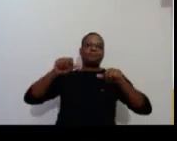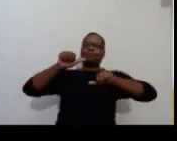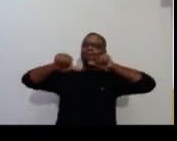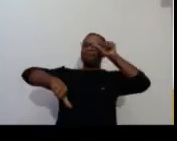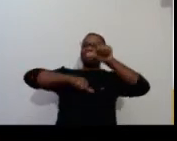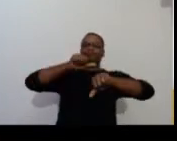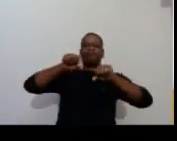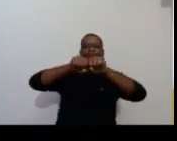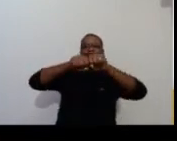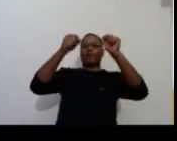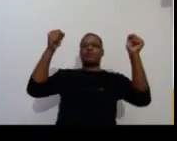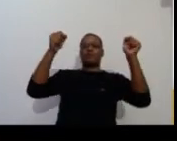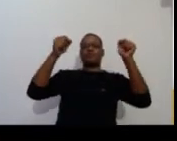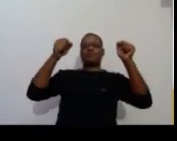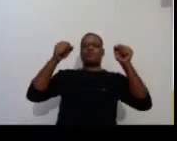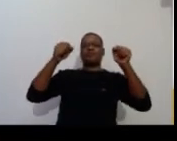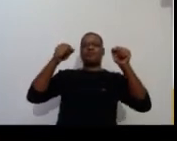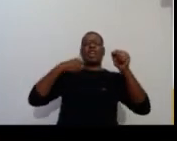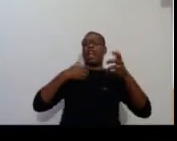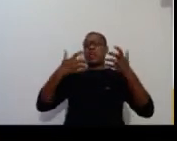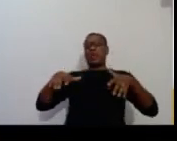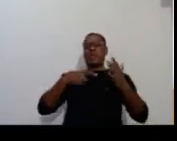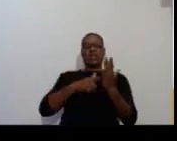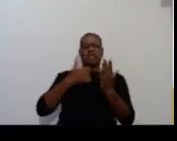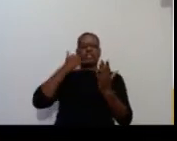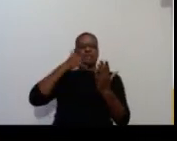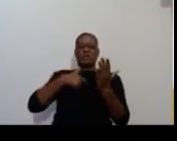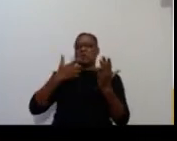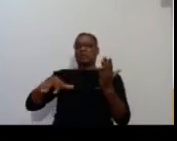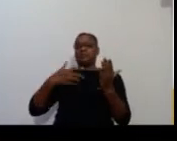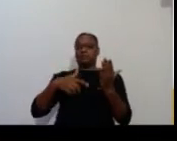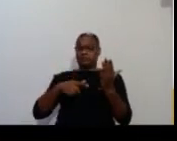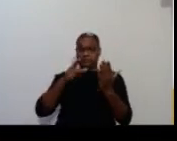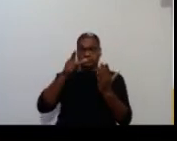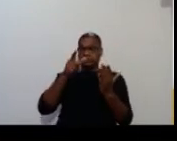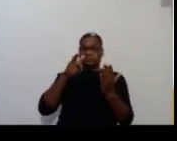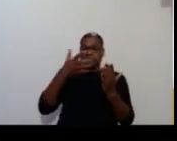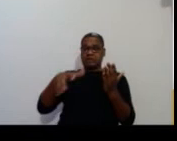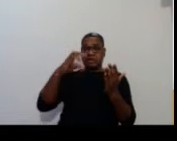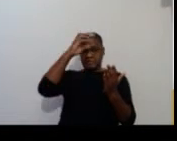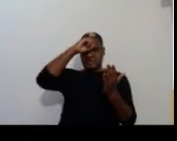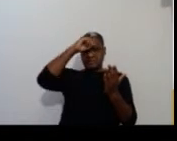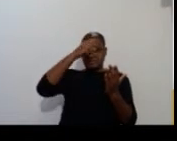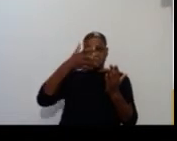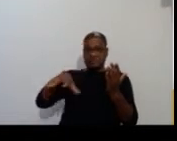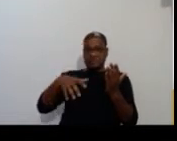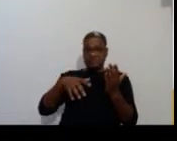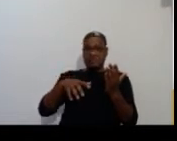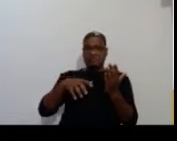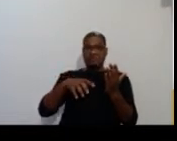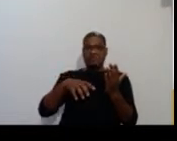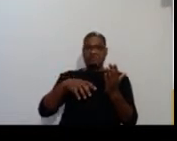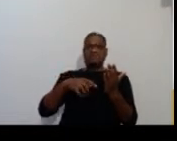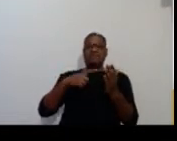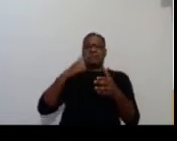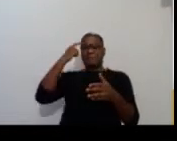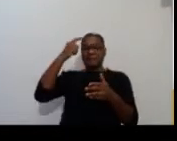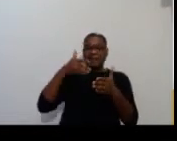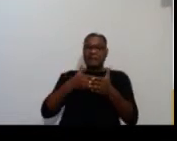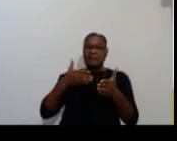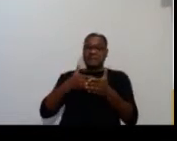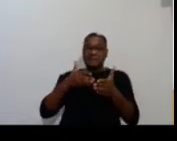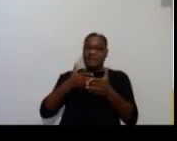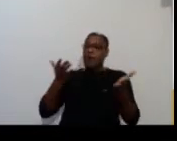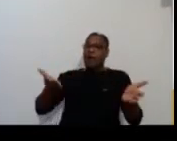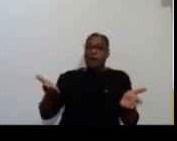padrões. Eu não quero aprender a mexer no celular. Olha aí, quem não aprendeu, quem não quis aprender, né, por causa daquela limitação, ficou para